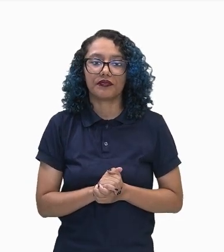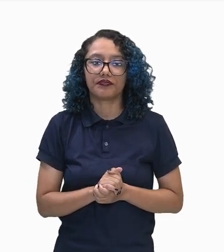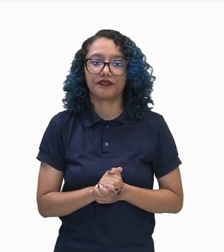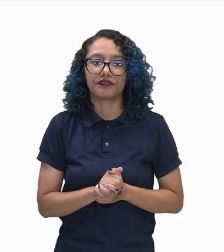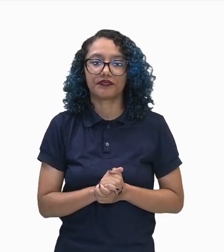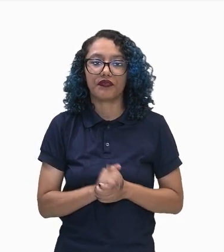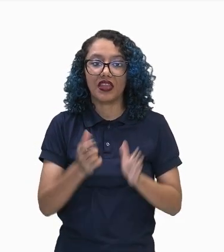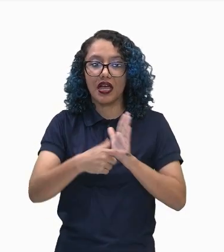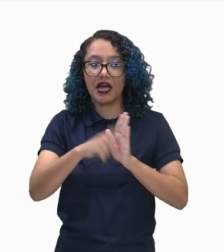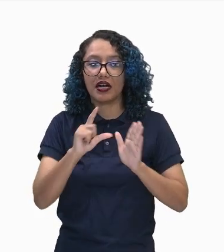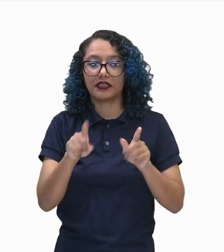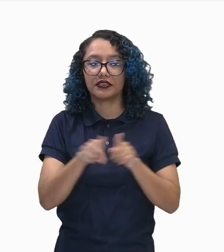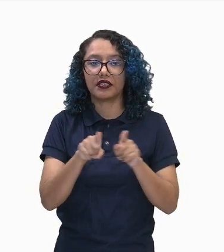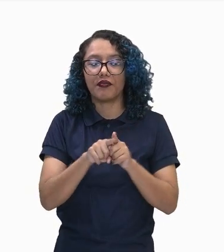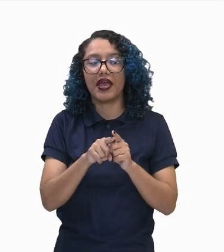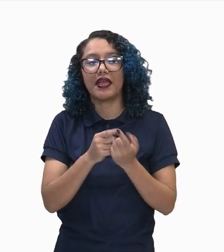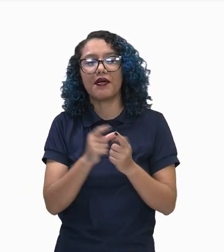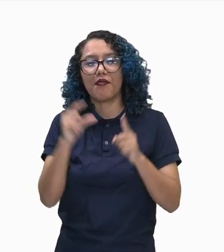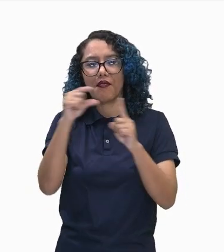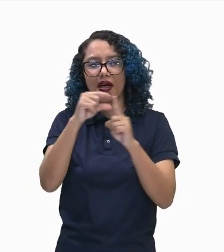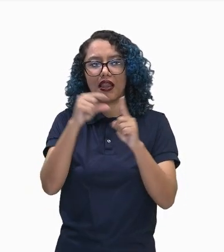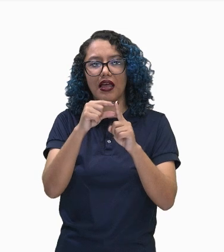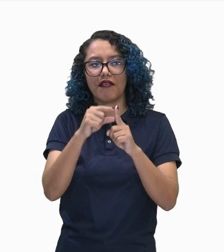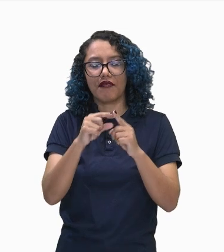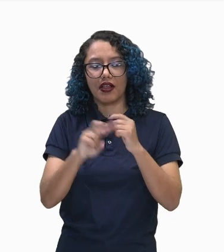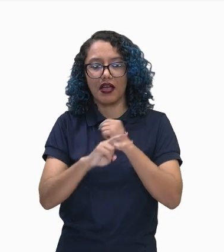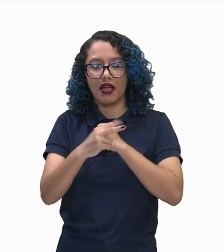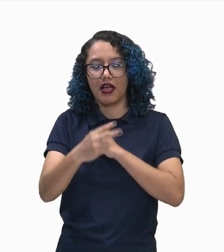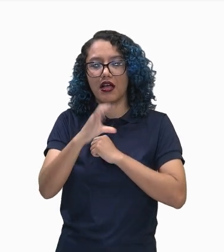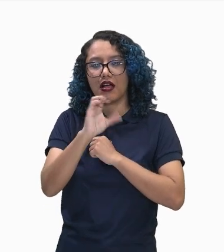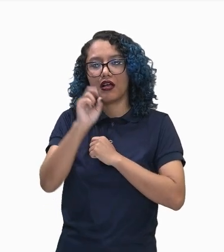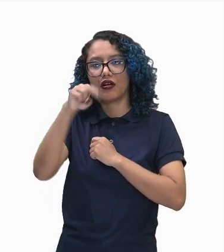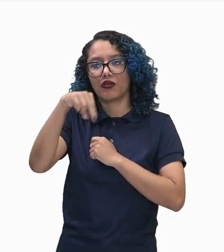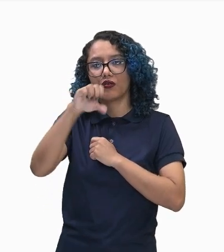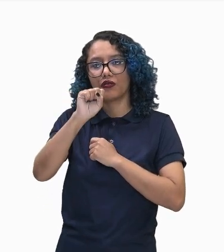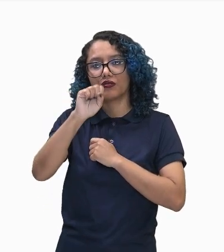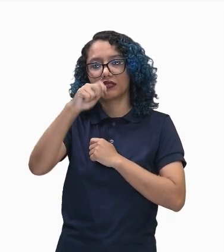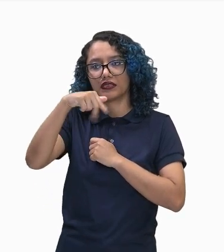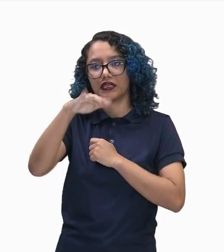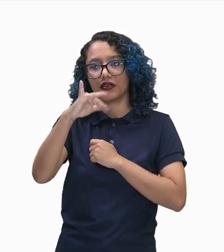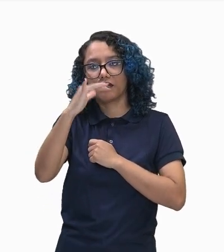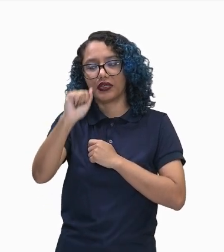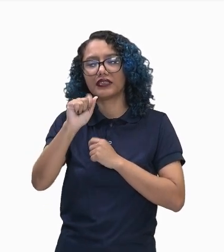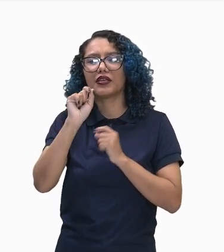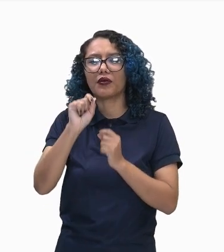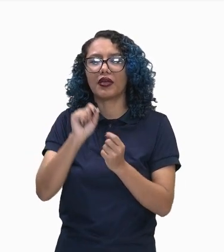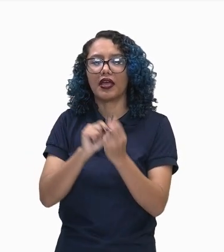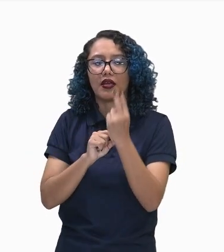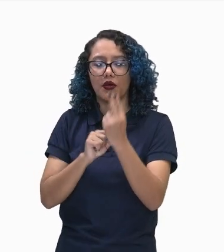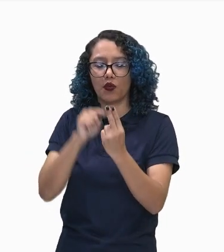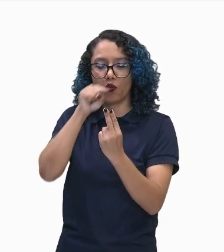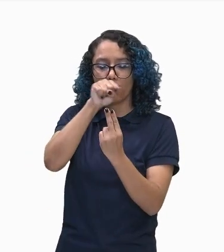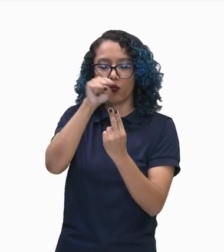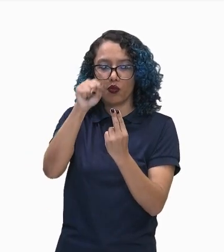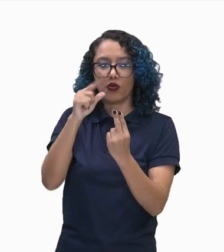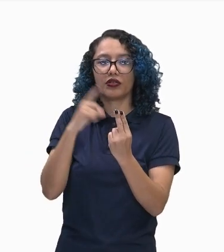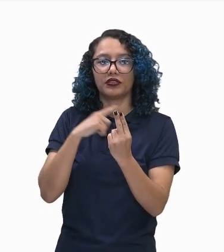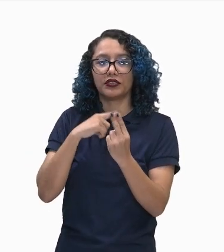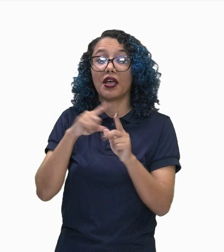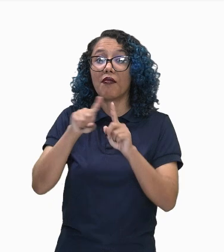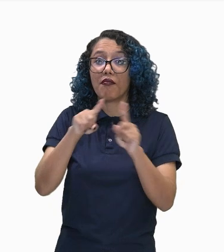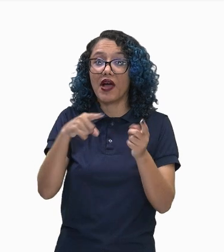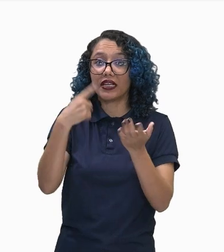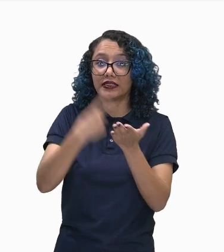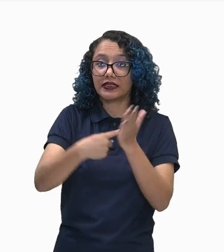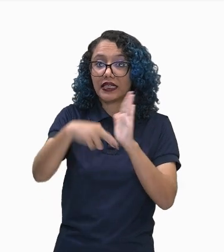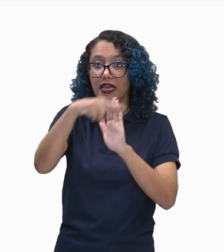a palavra consequência com trema. Com o último acordo ortográfico entre o Brasil e outros países que